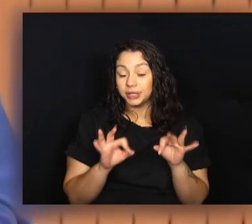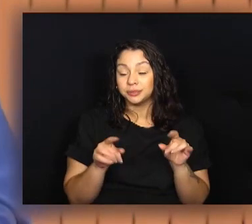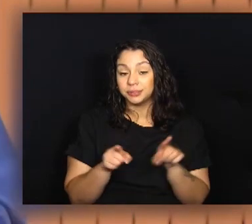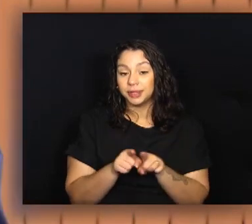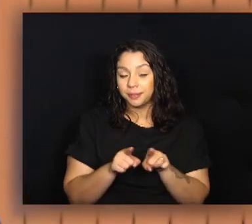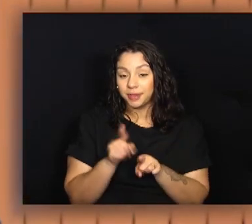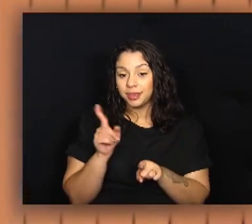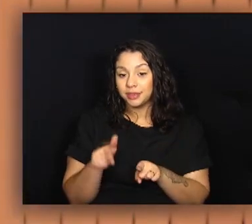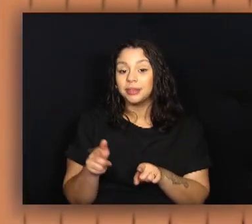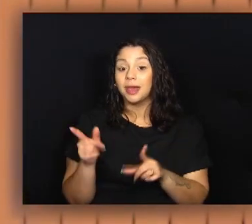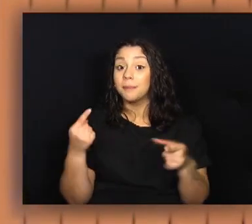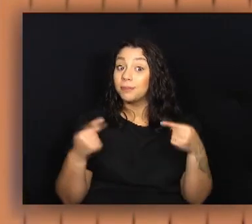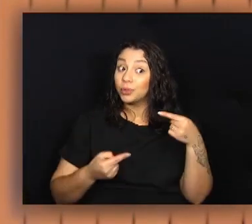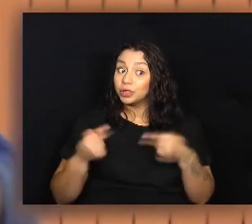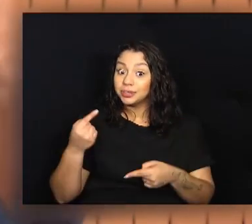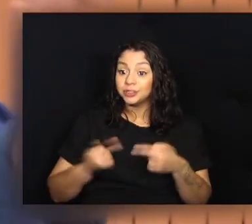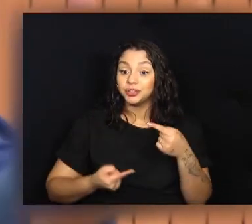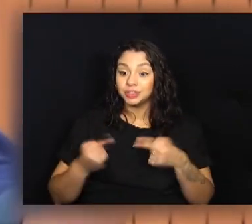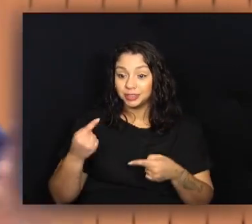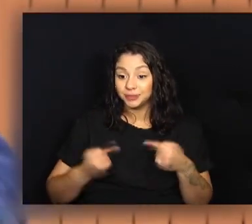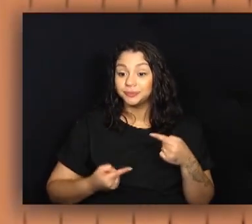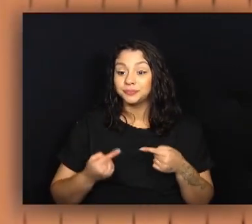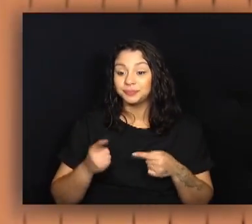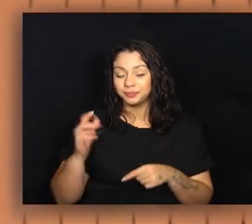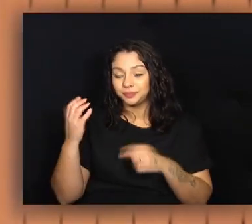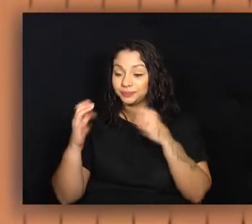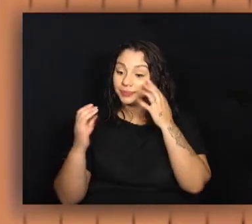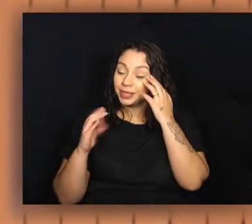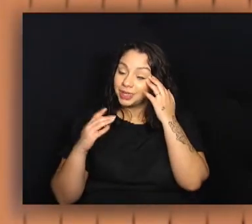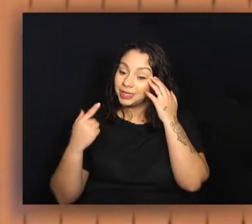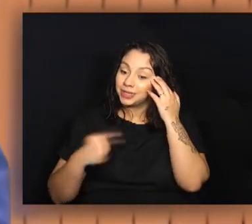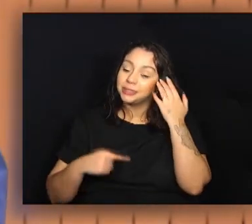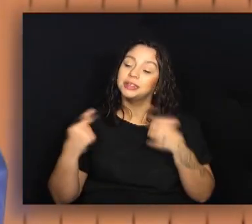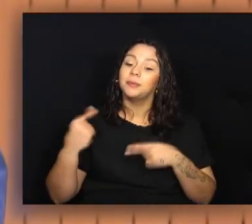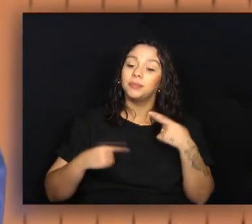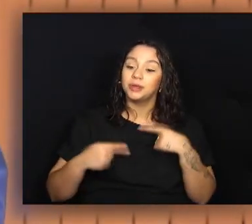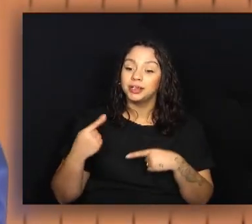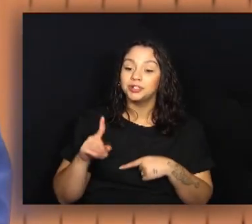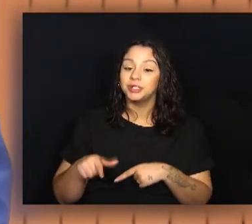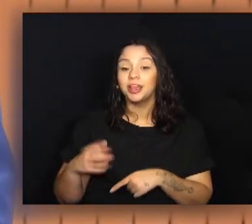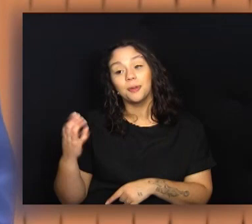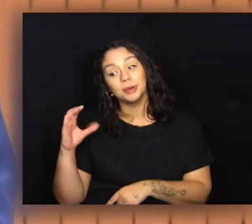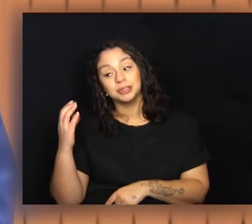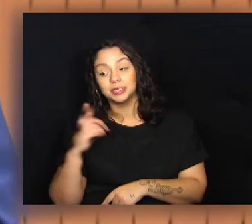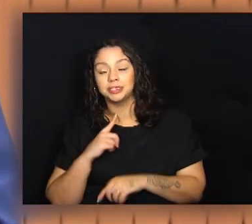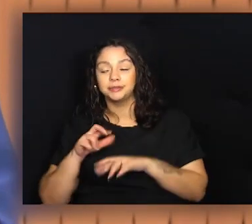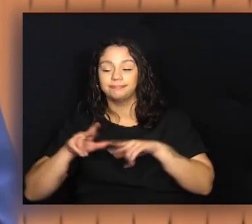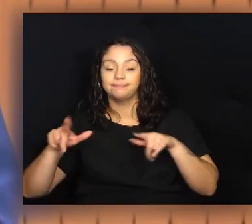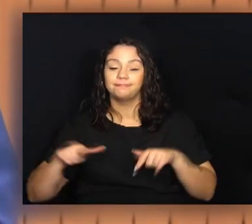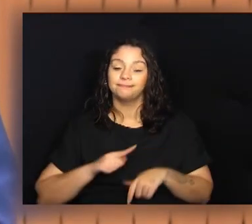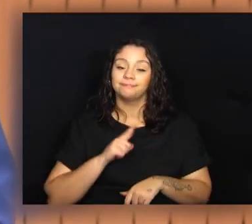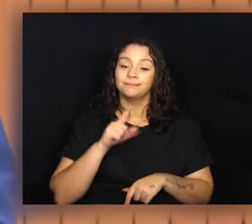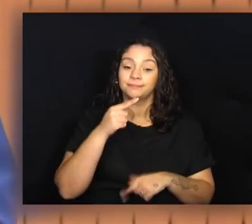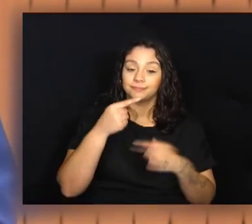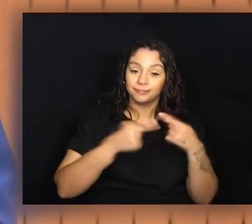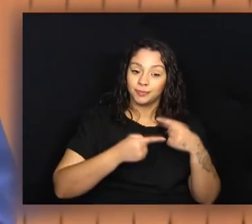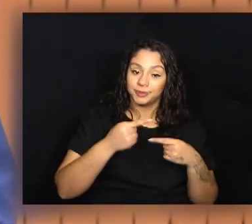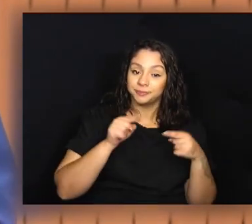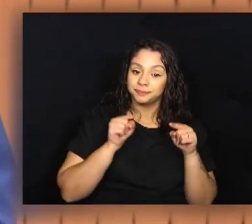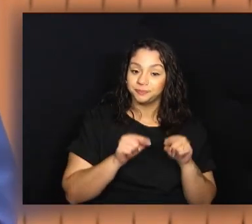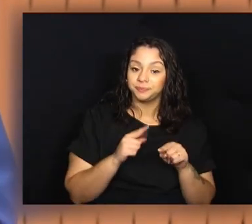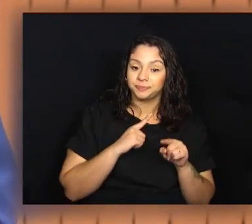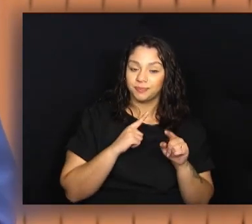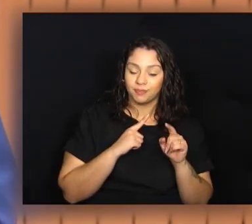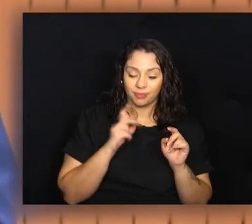da política, né? A ciência política, uma dessas ciências que Horich se